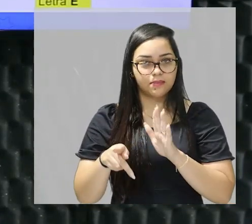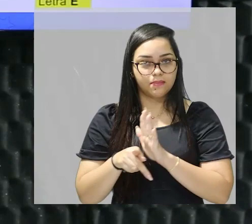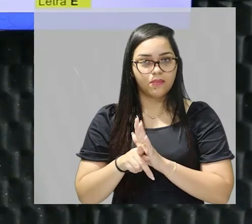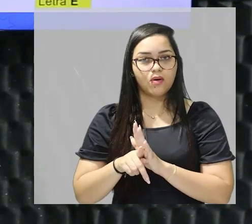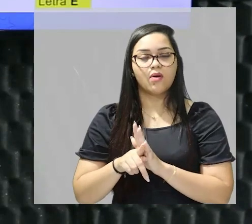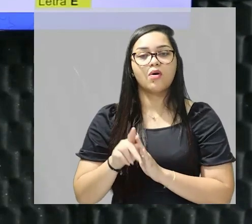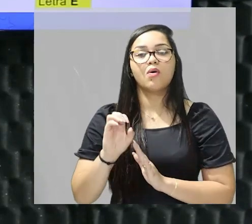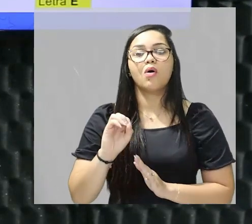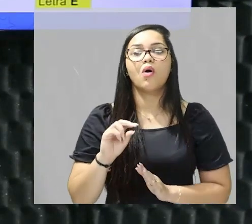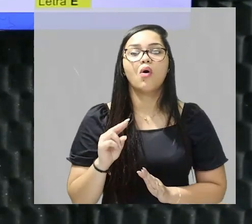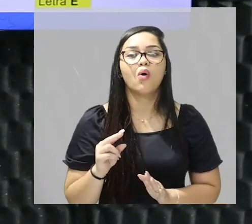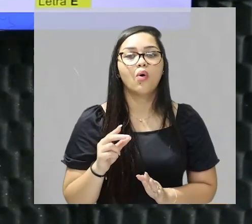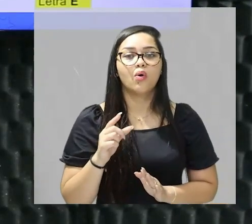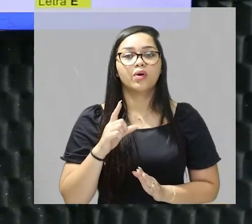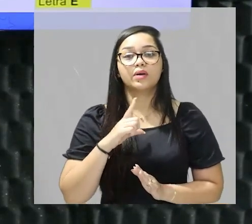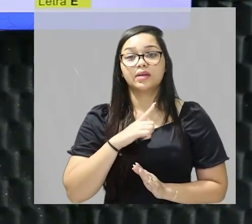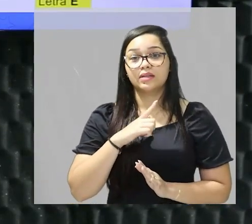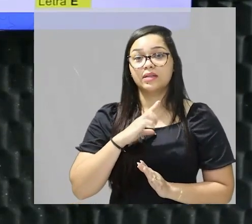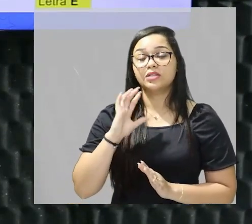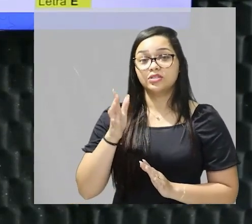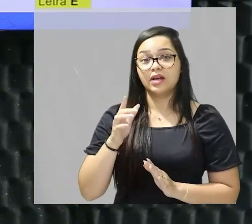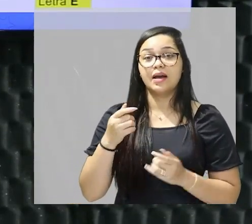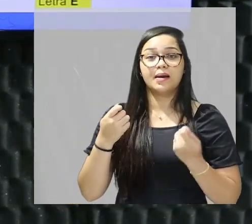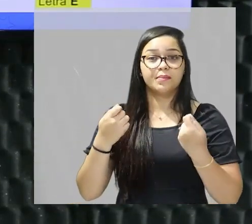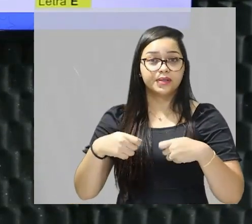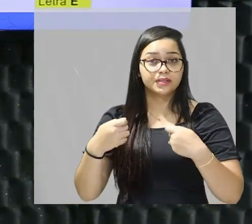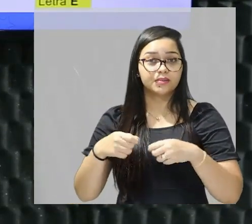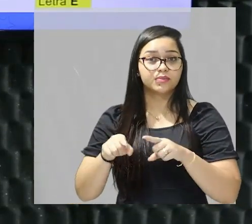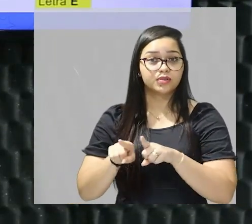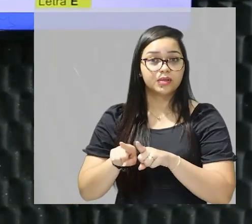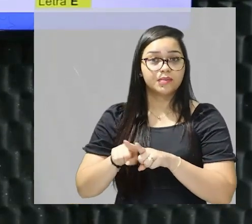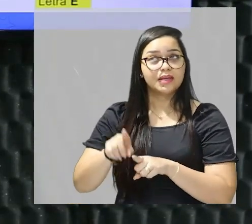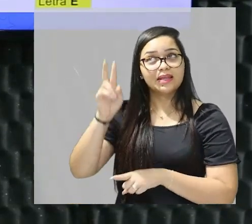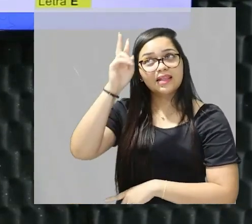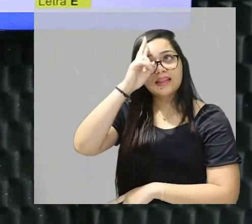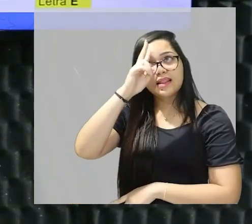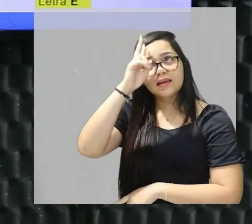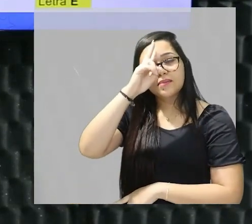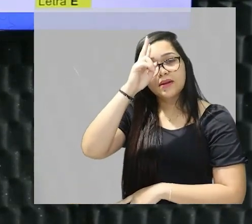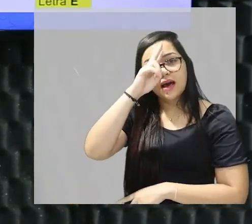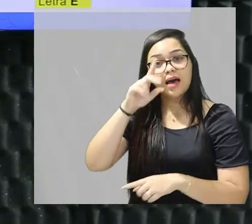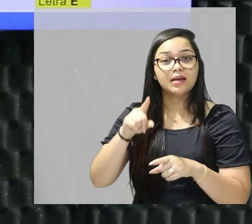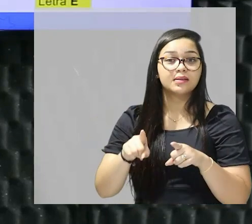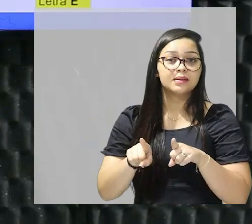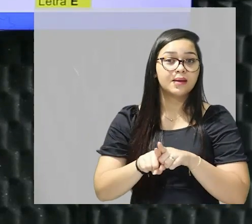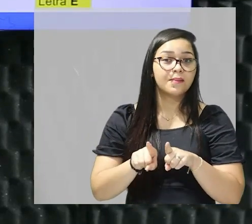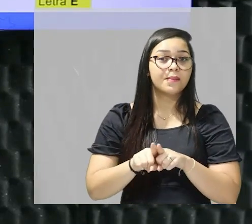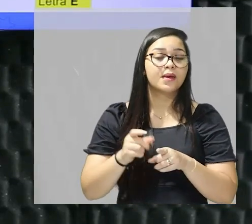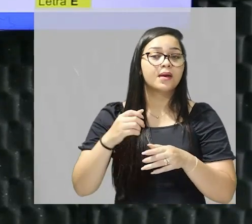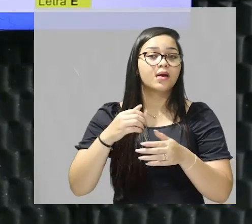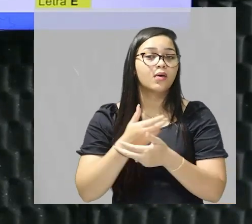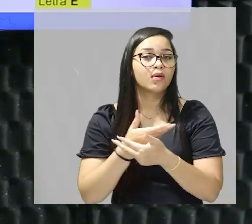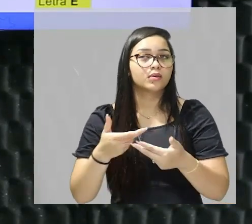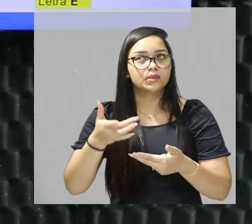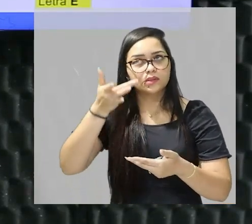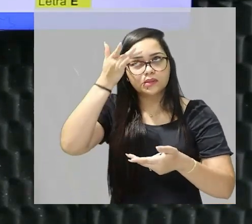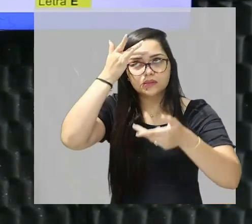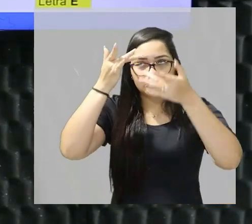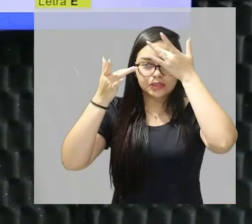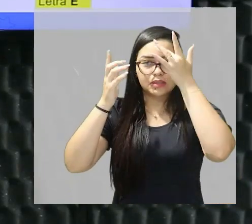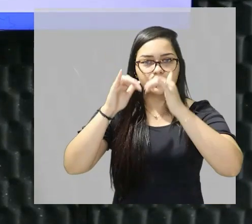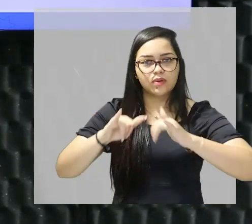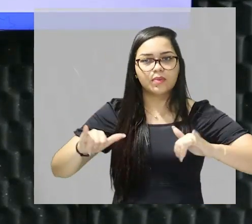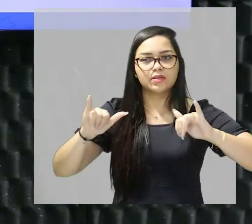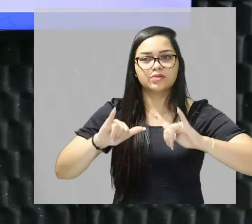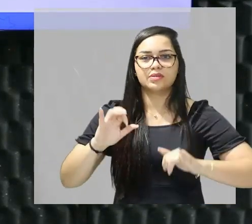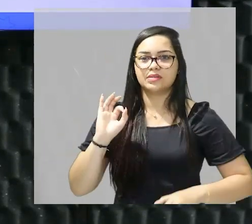ou pontes de hidrogênio. A gente também precisa lembrar e guardar essas informações. Beleza?